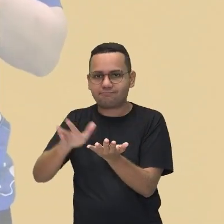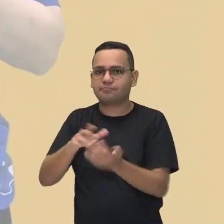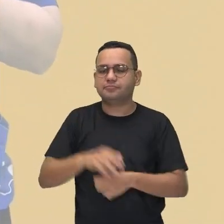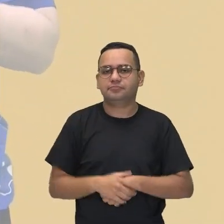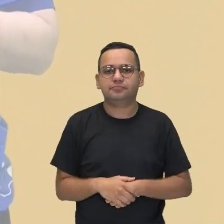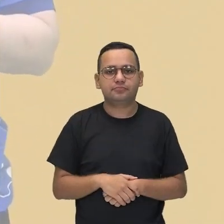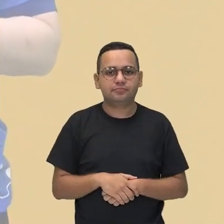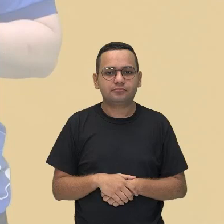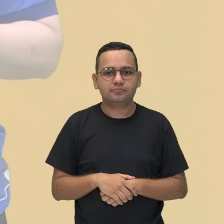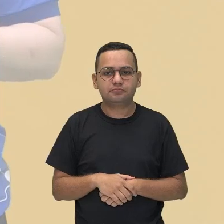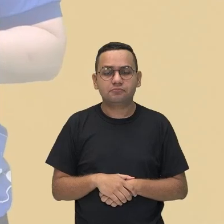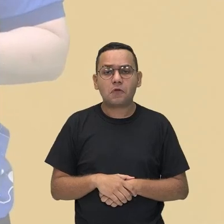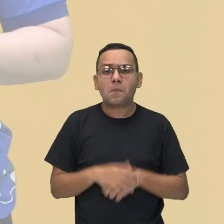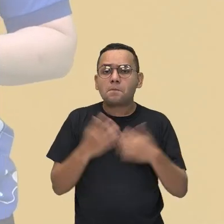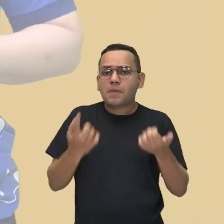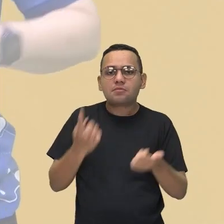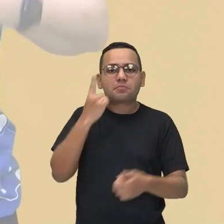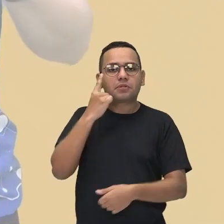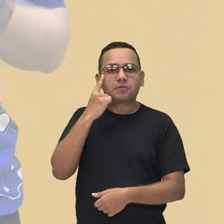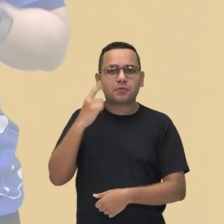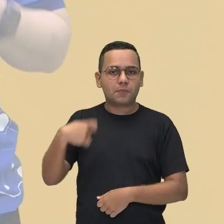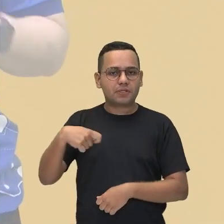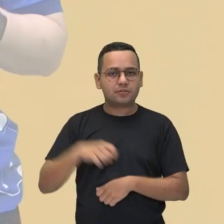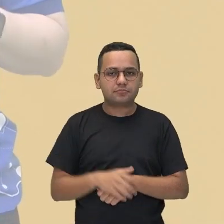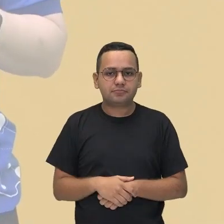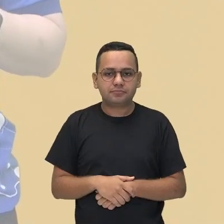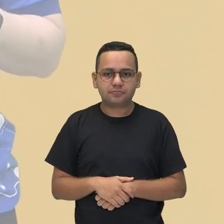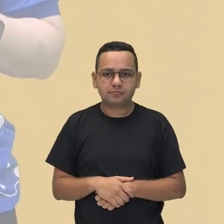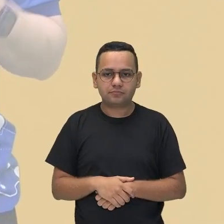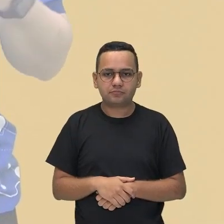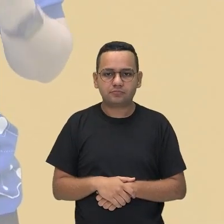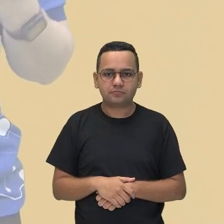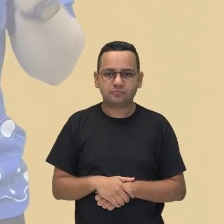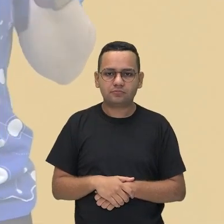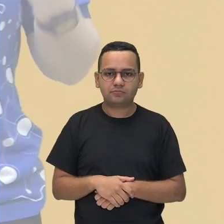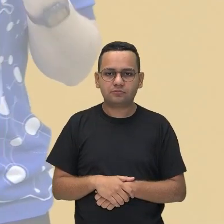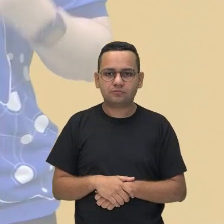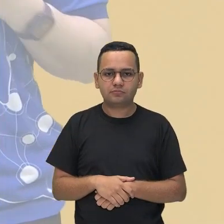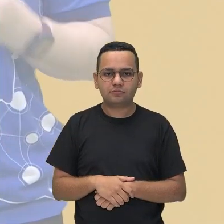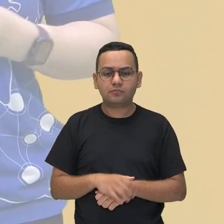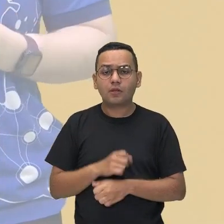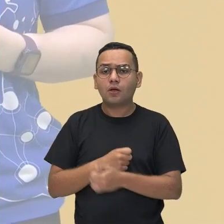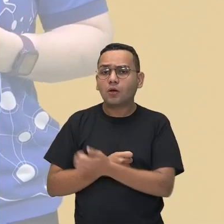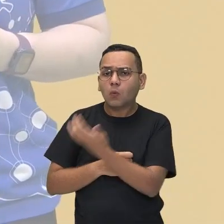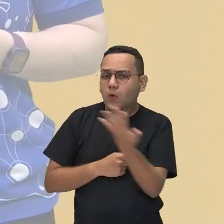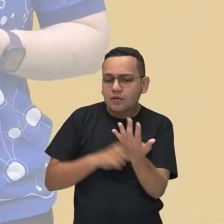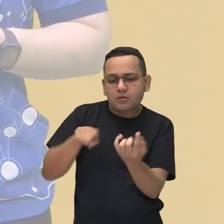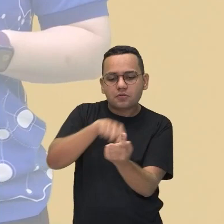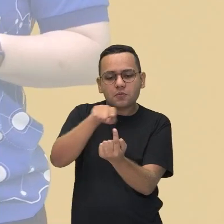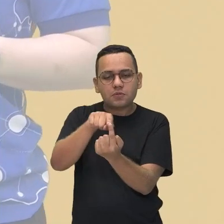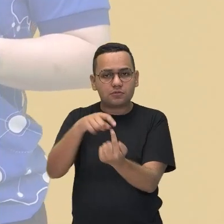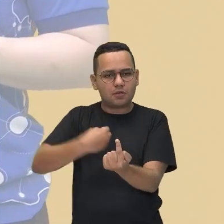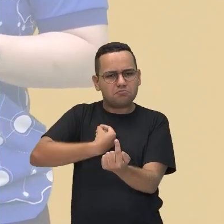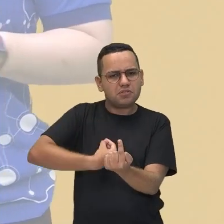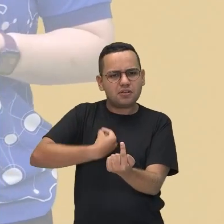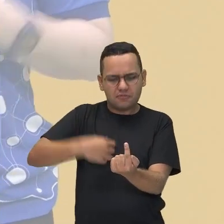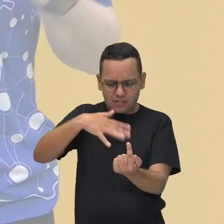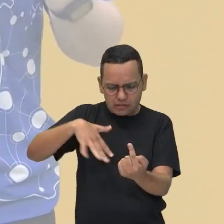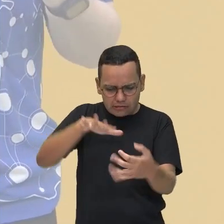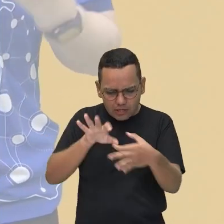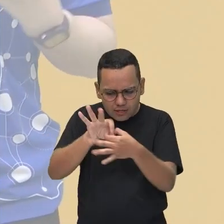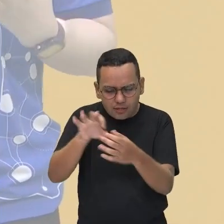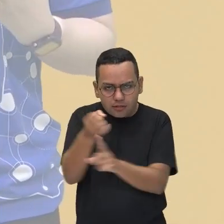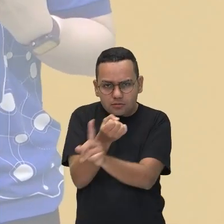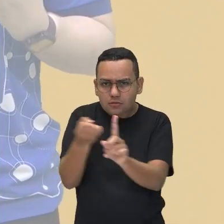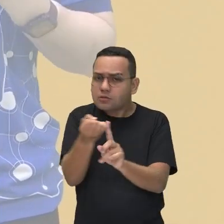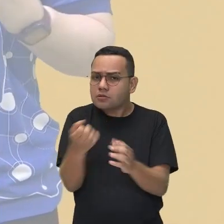primeira coisa que eu tenho que pensar é: quais são os objetivos da minha vida em sociedade? O que vocês acham? Qual